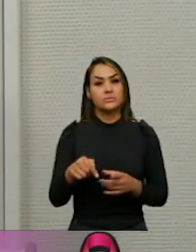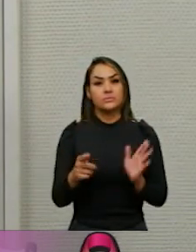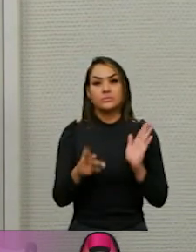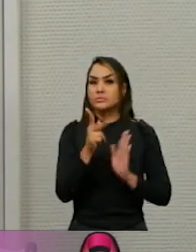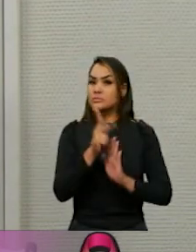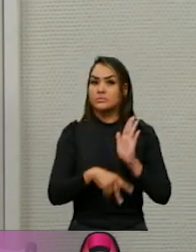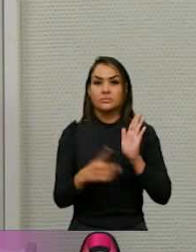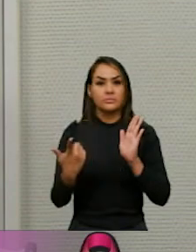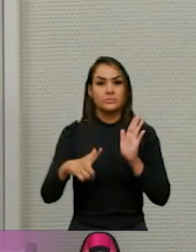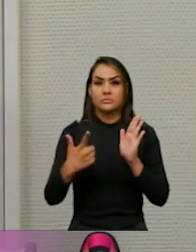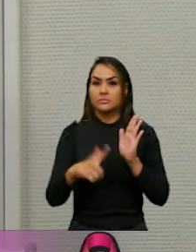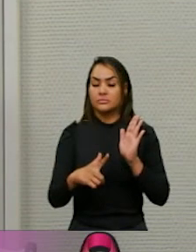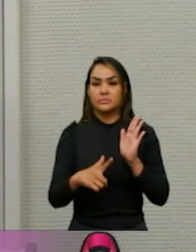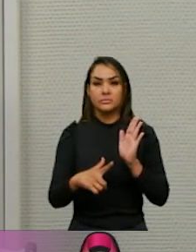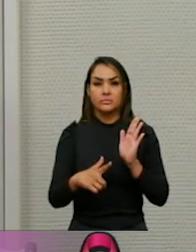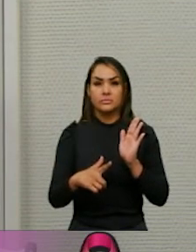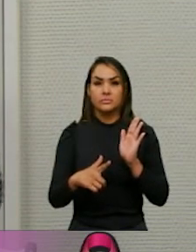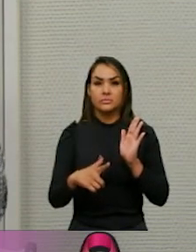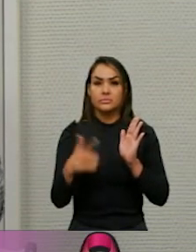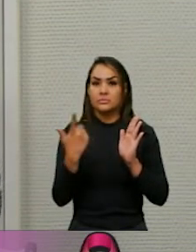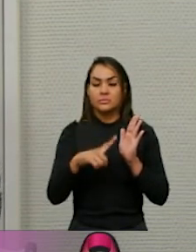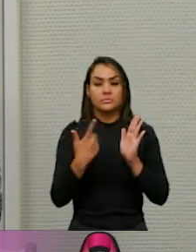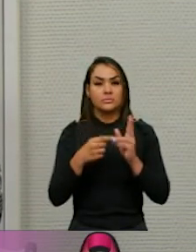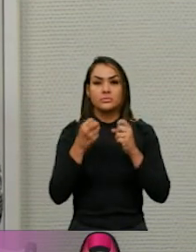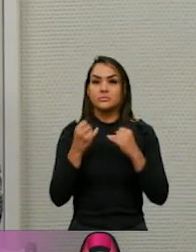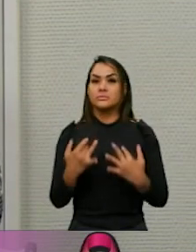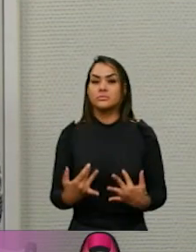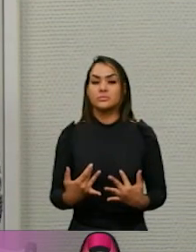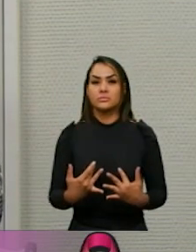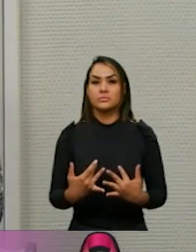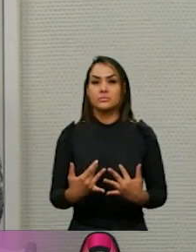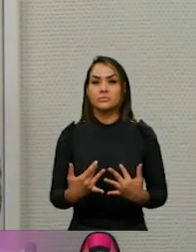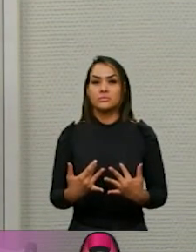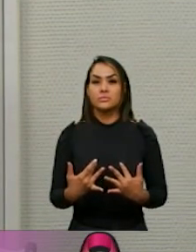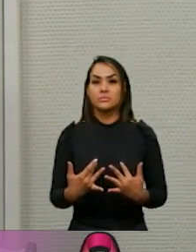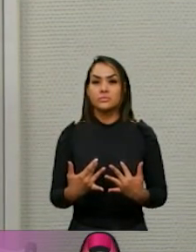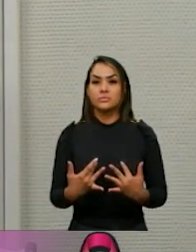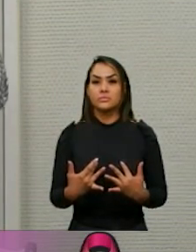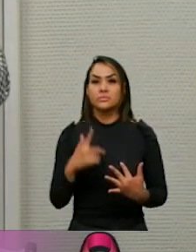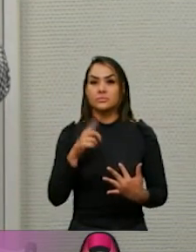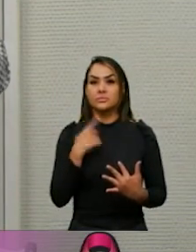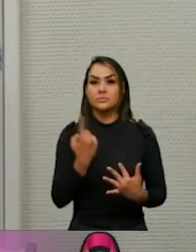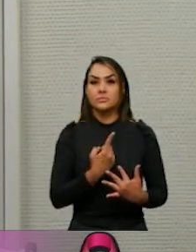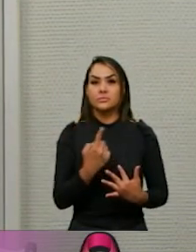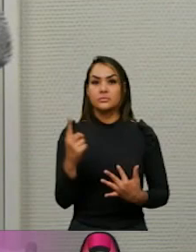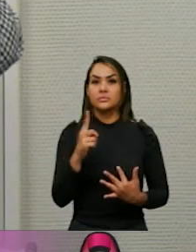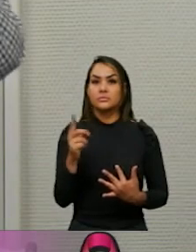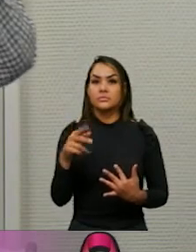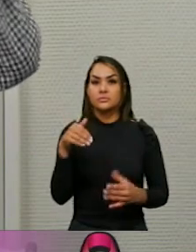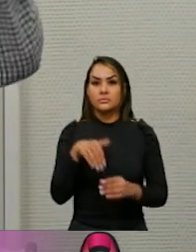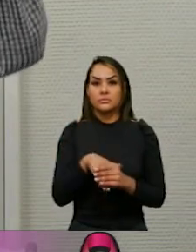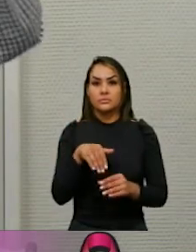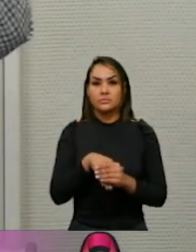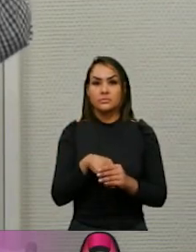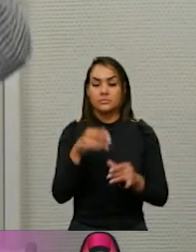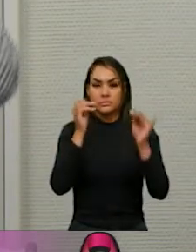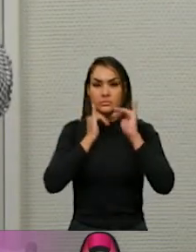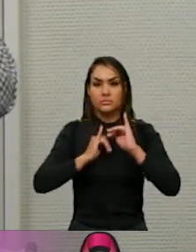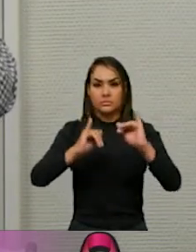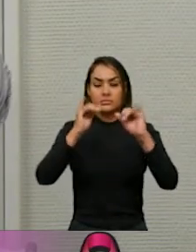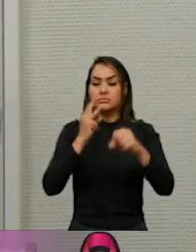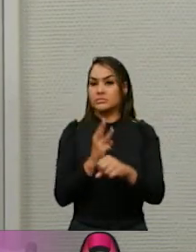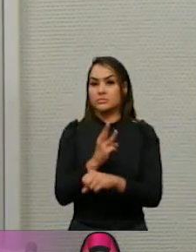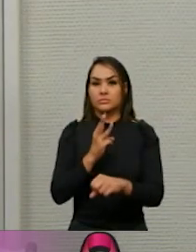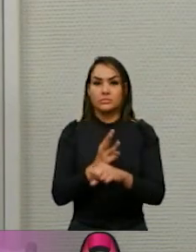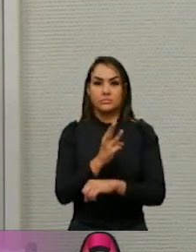projeto não especifica. Não tem nada claro no projeto. Aqui a gente não vota informações vindas pelo WhatsApp ou